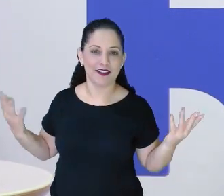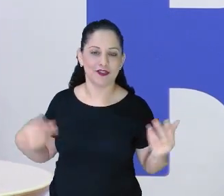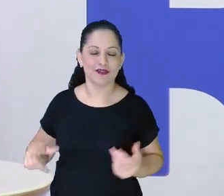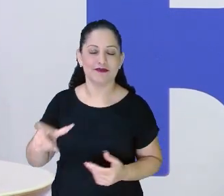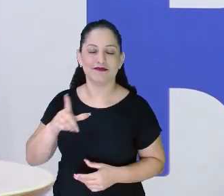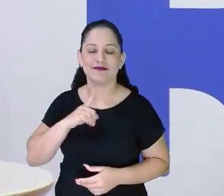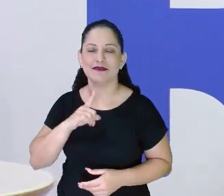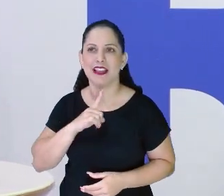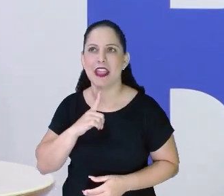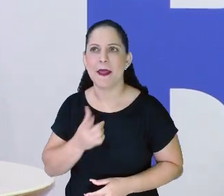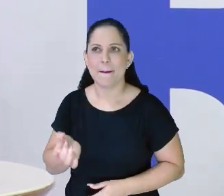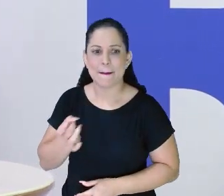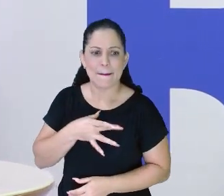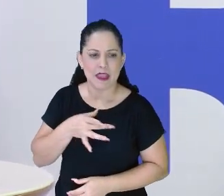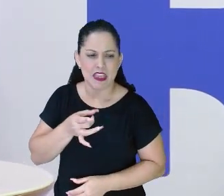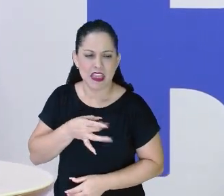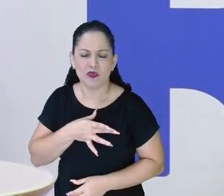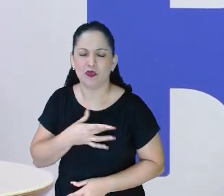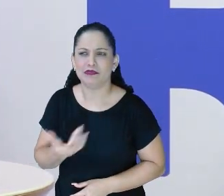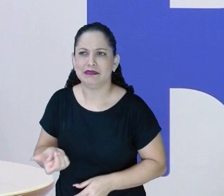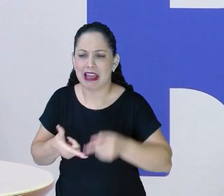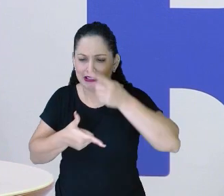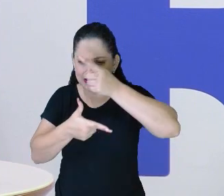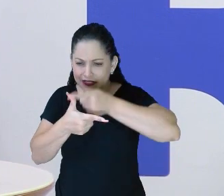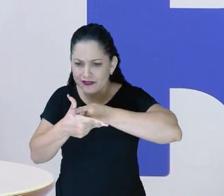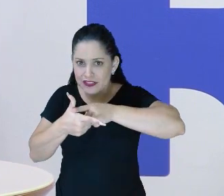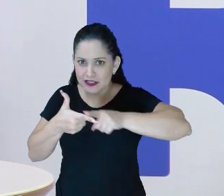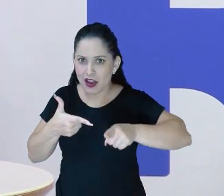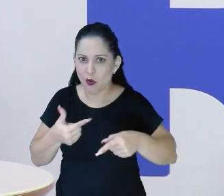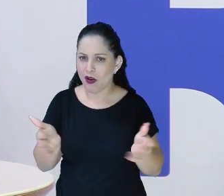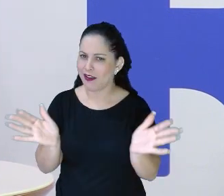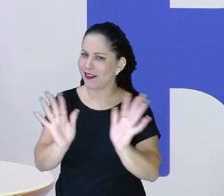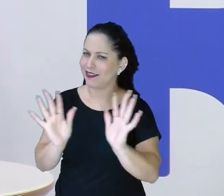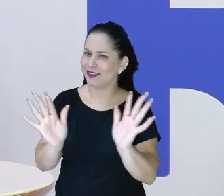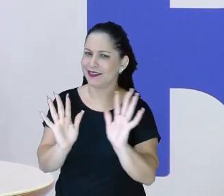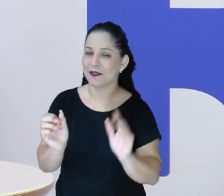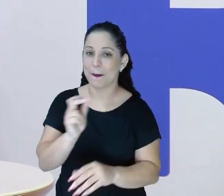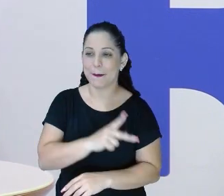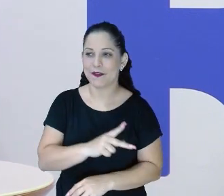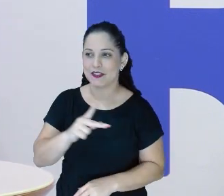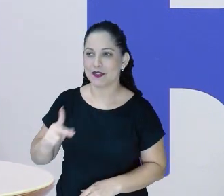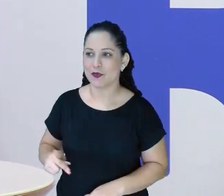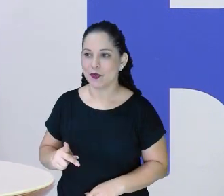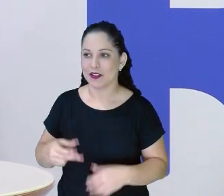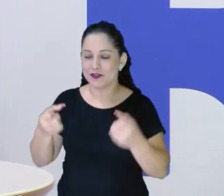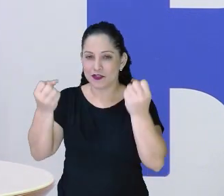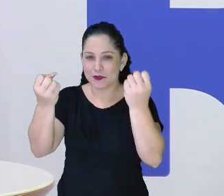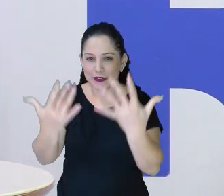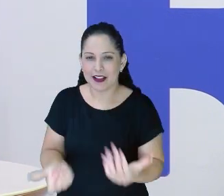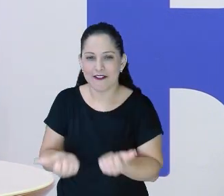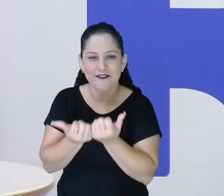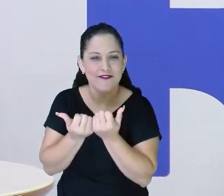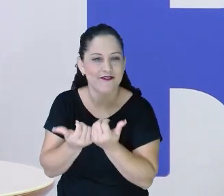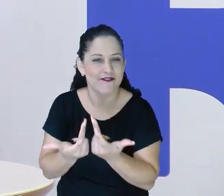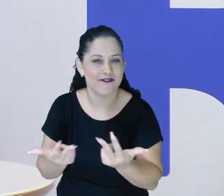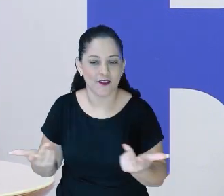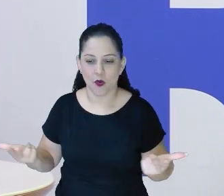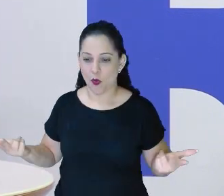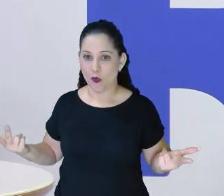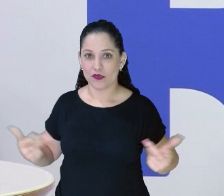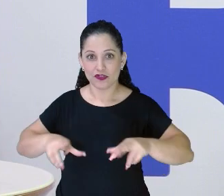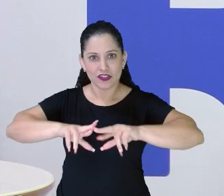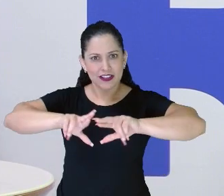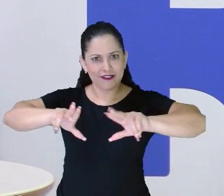mito com divisão, acha que é muito difícil, não, não é não. E a professora Kedma trouxe aqui várias ferramentas para mostrar para